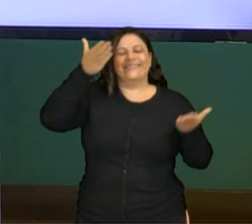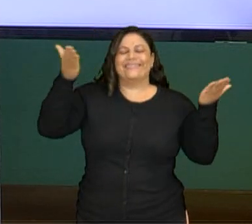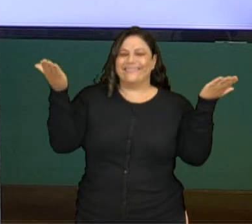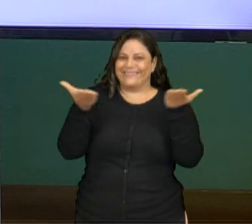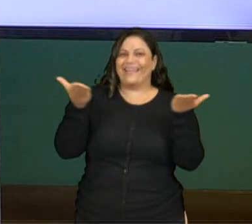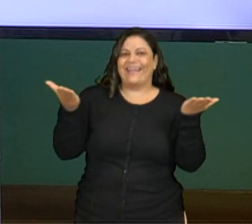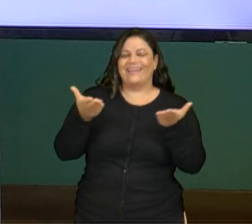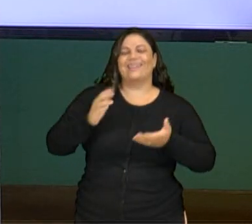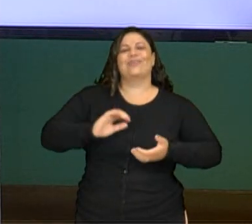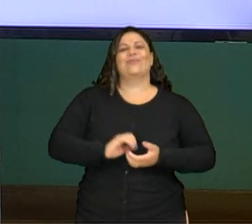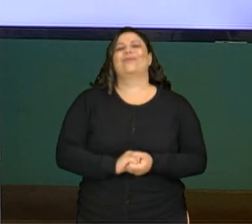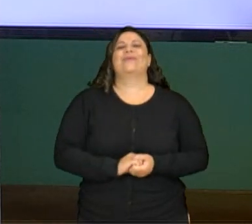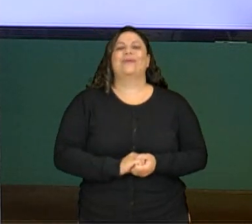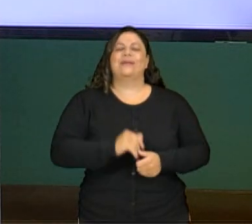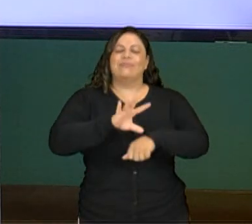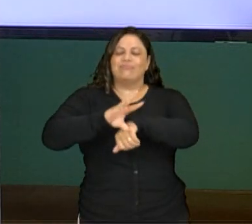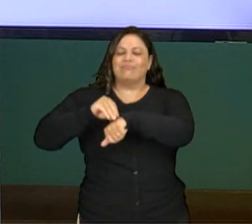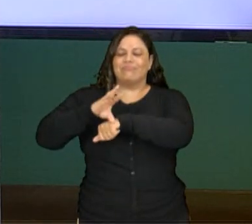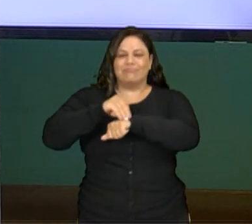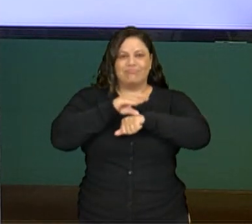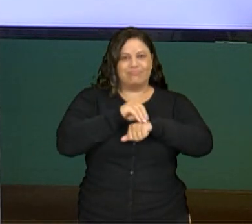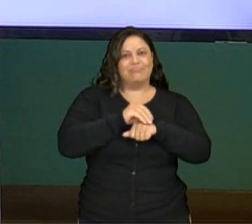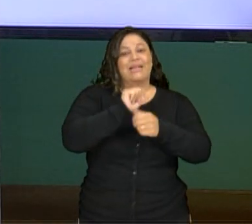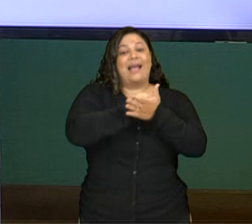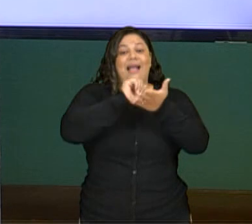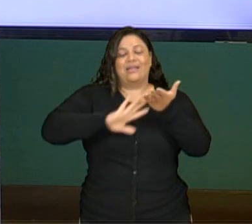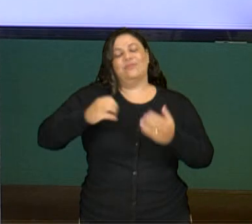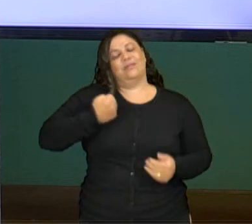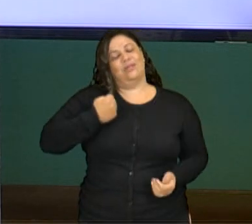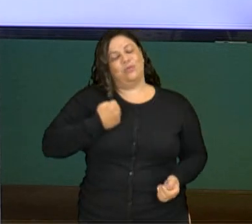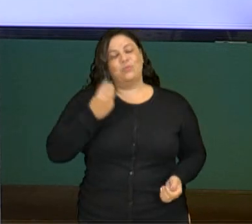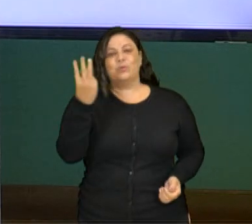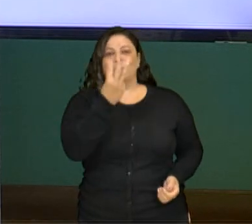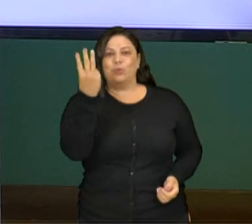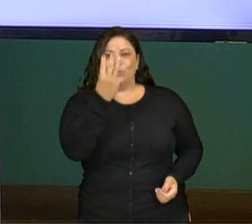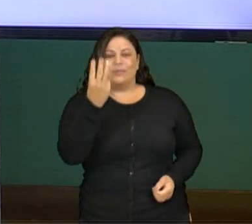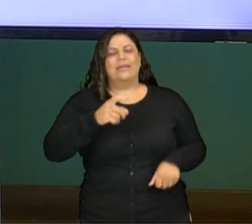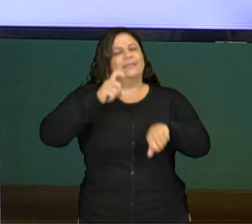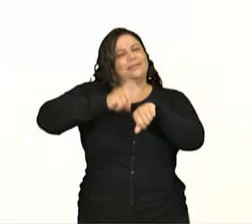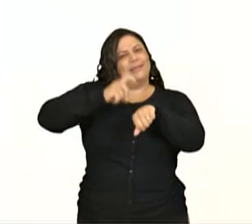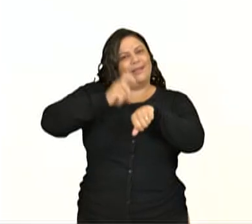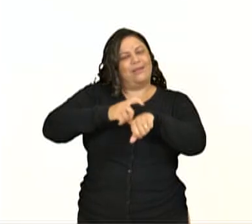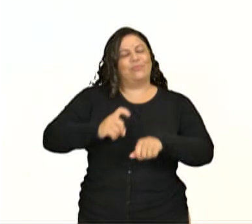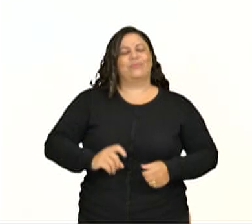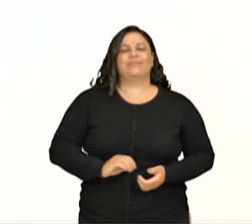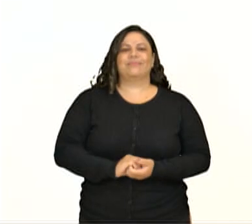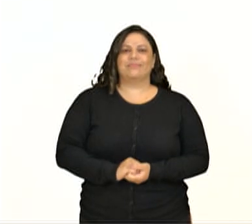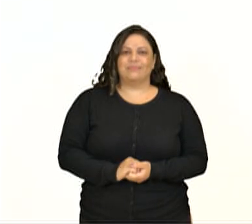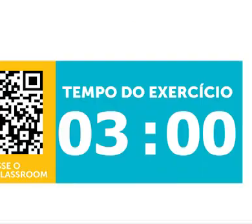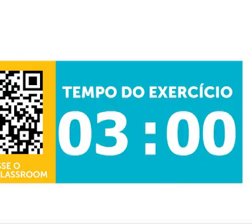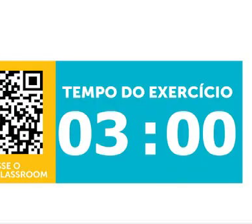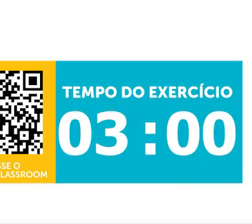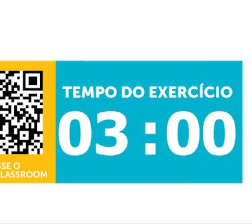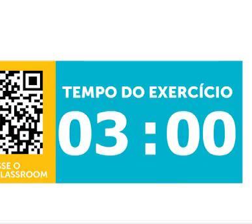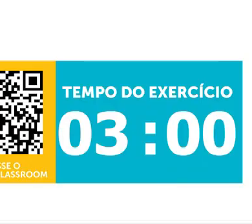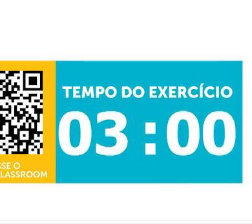aprofundar ainda mais os seus conhecimentos. Atividade 3, tempo e mãos à obra.